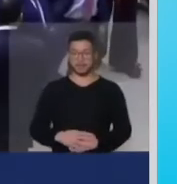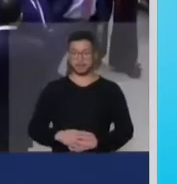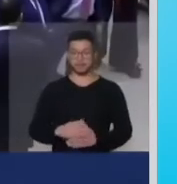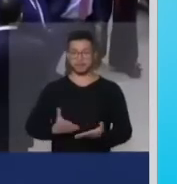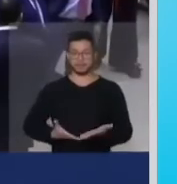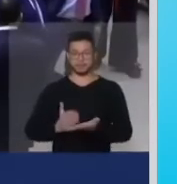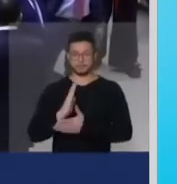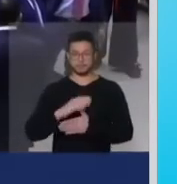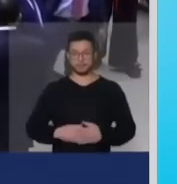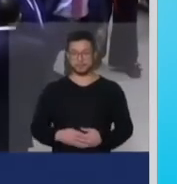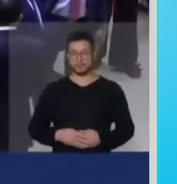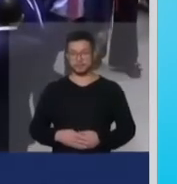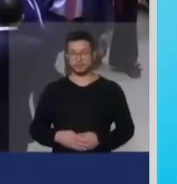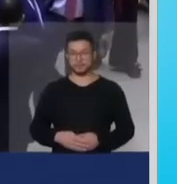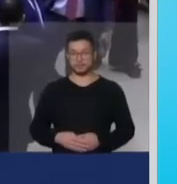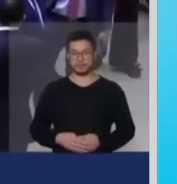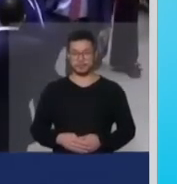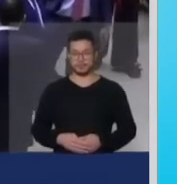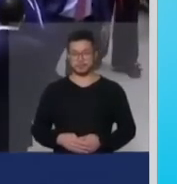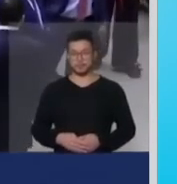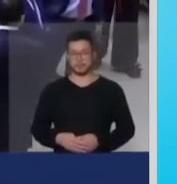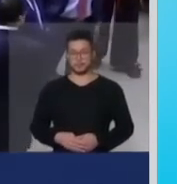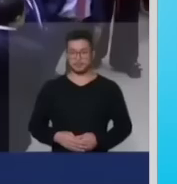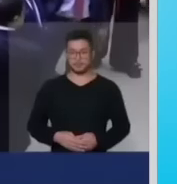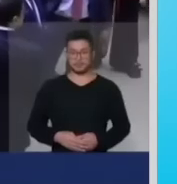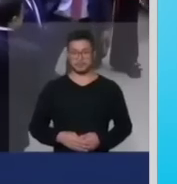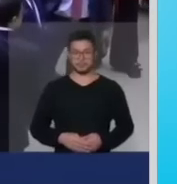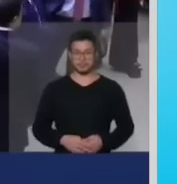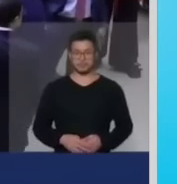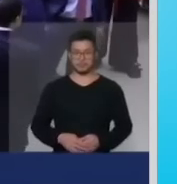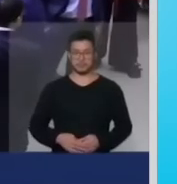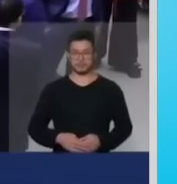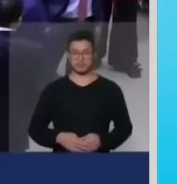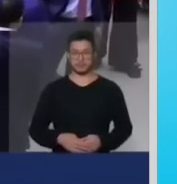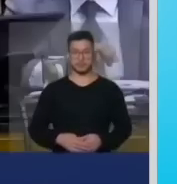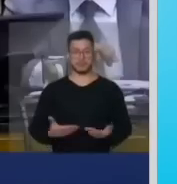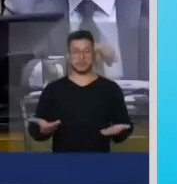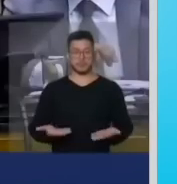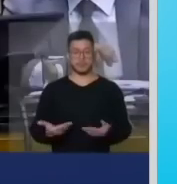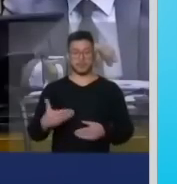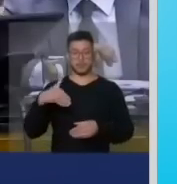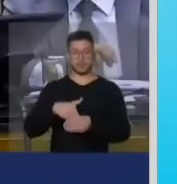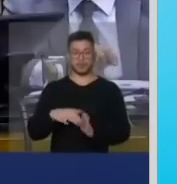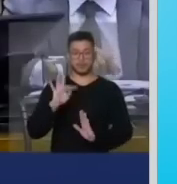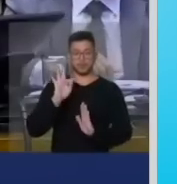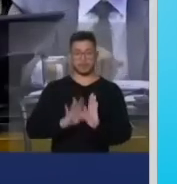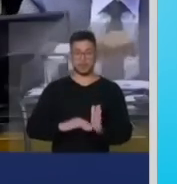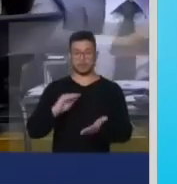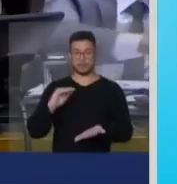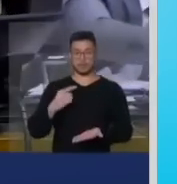dizer Beraldo de uma de uma coisa dessa Olha né quis dizer de uma cena dessa